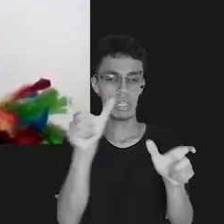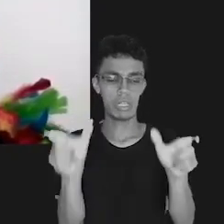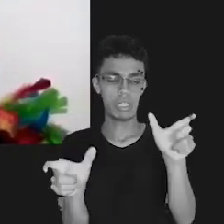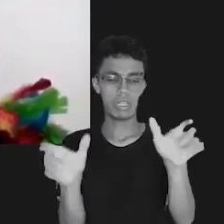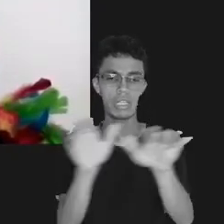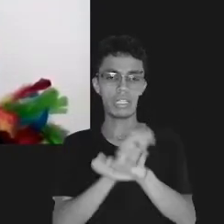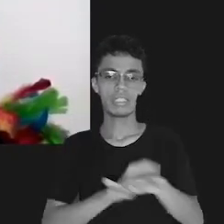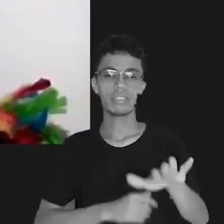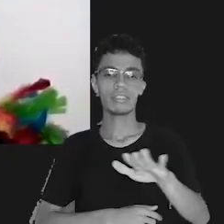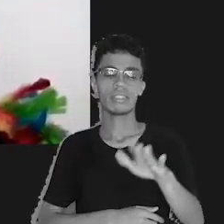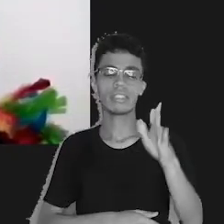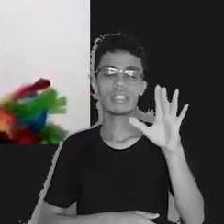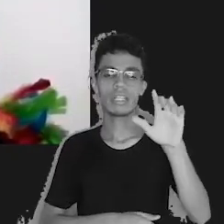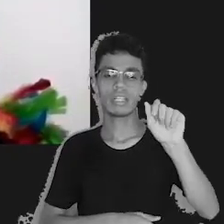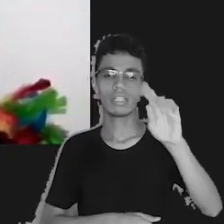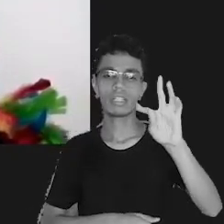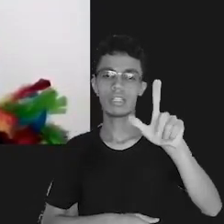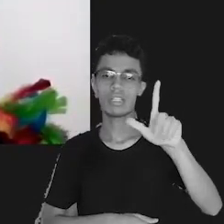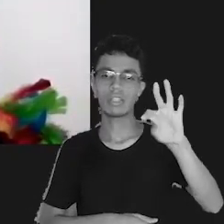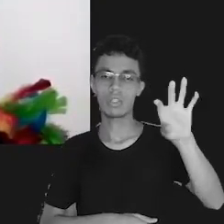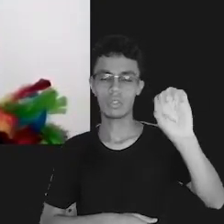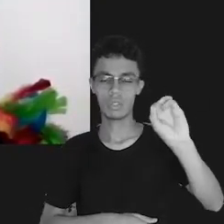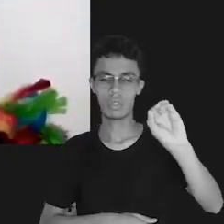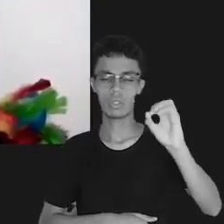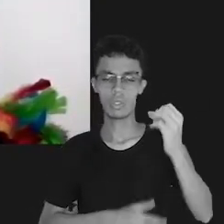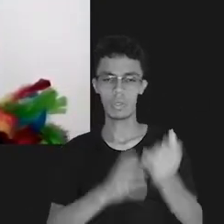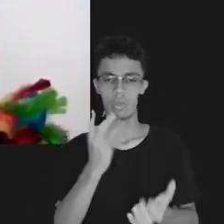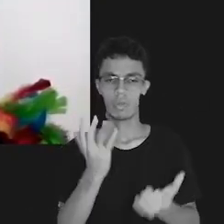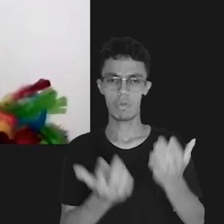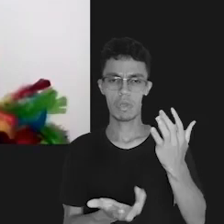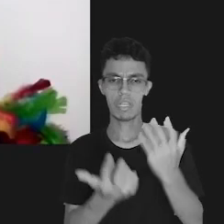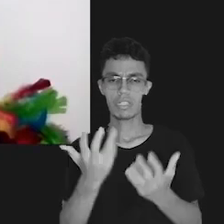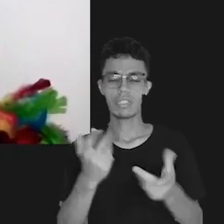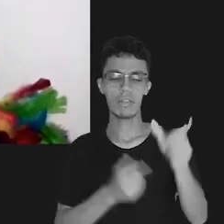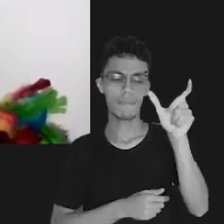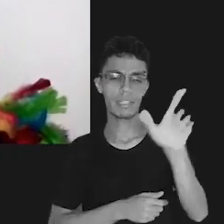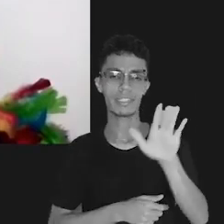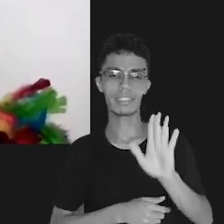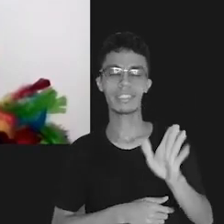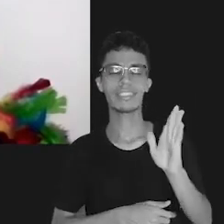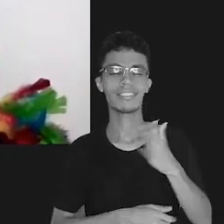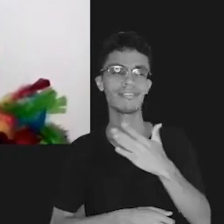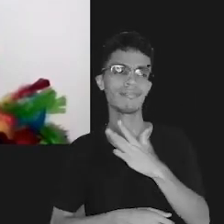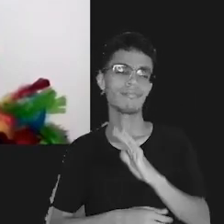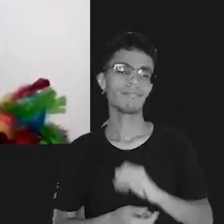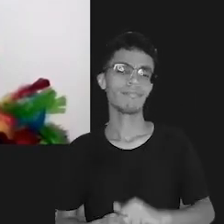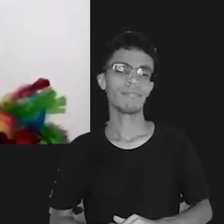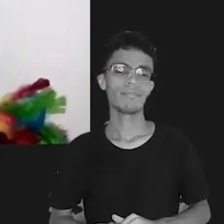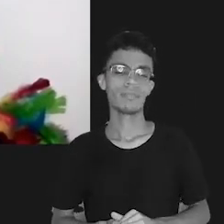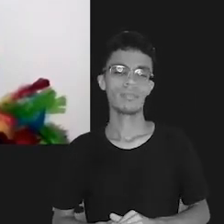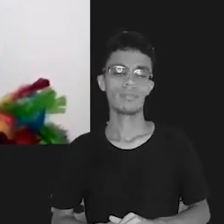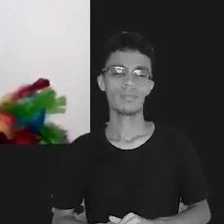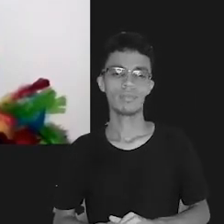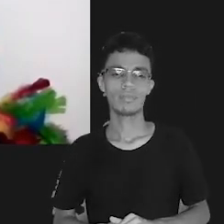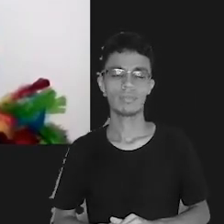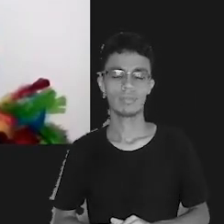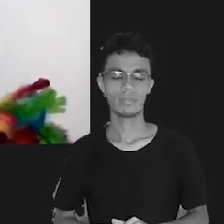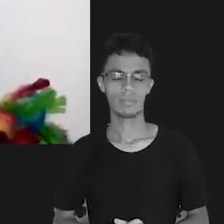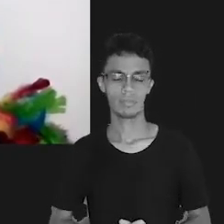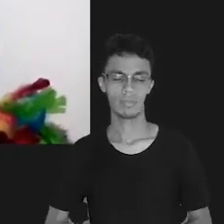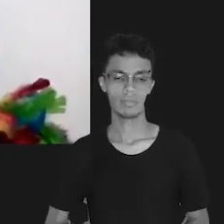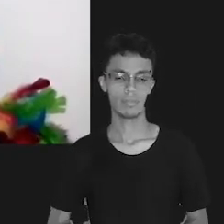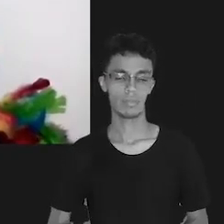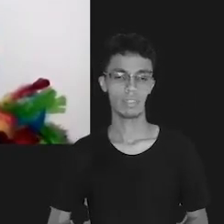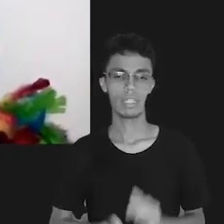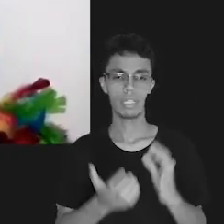já, no caso do Alto da Barca do Inferno, os personagens que já eram mortos e queriam ir